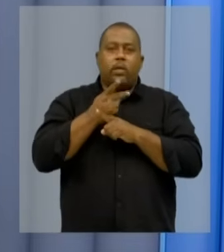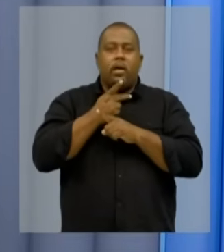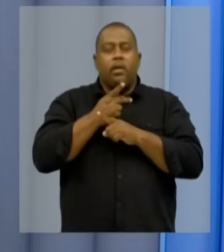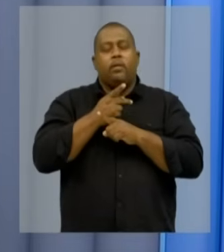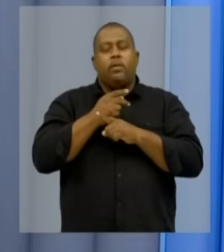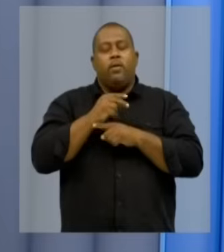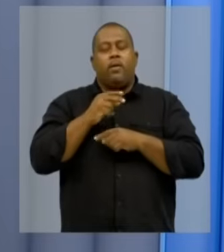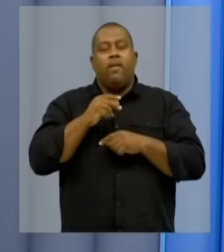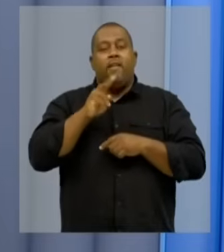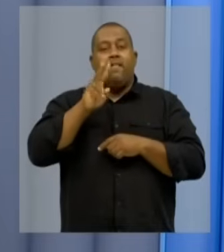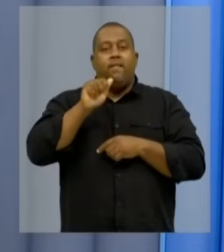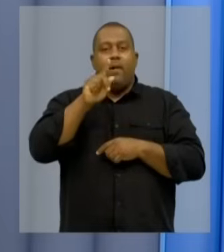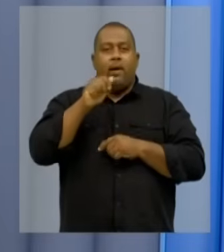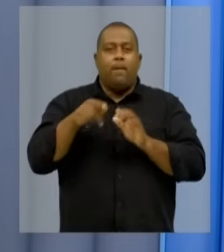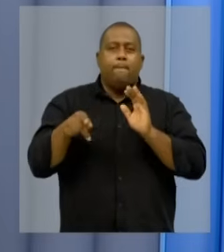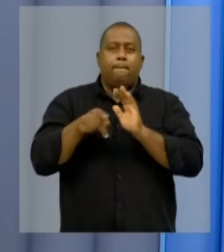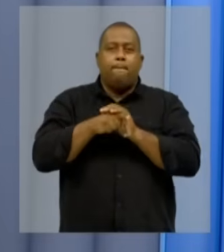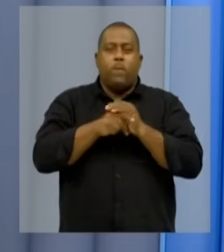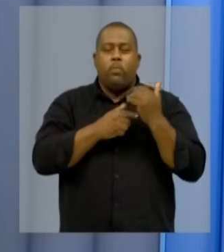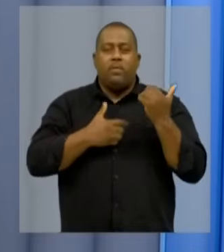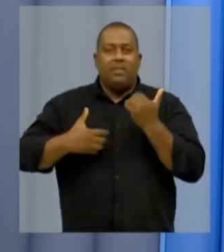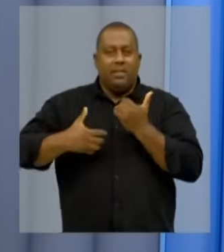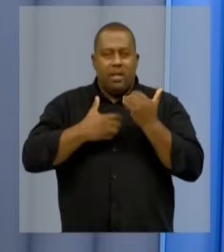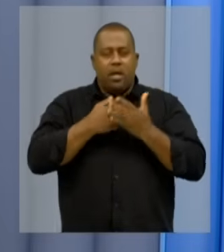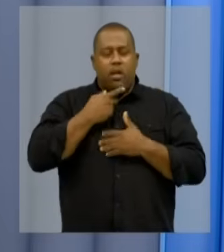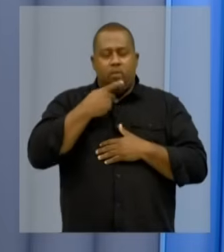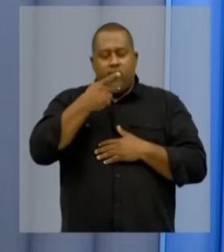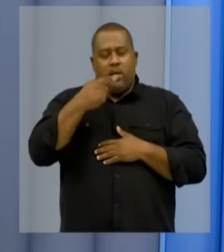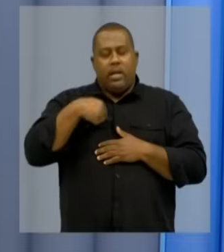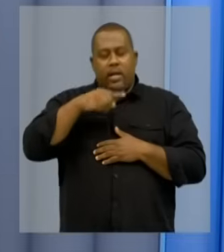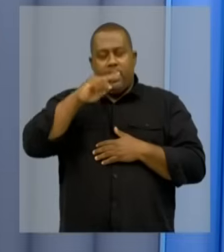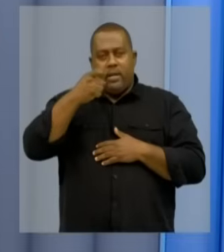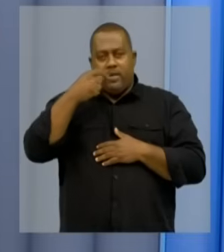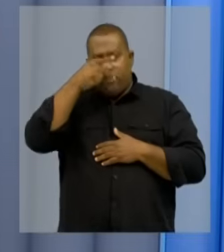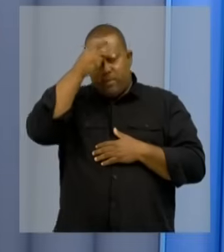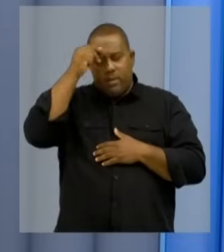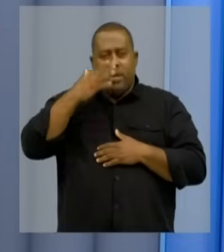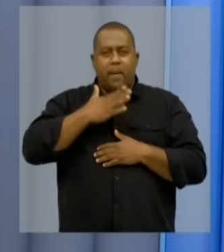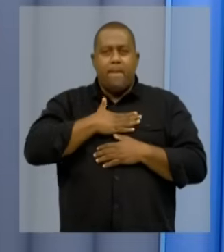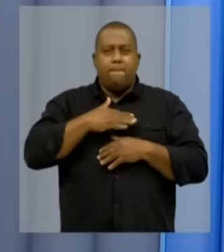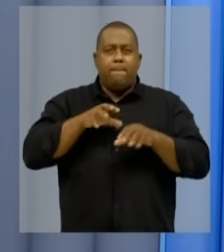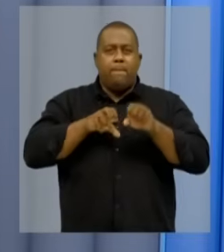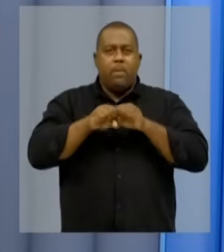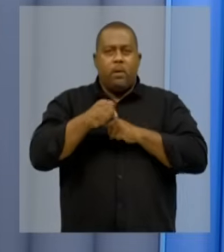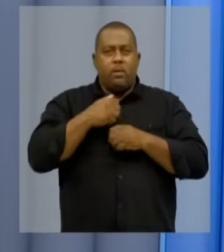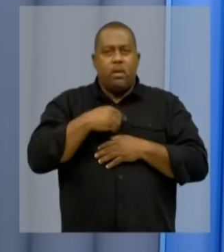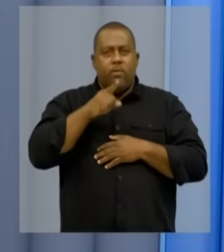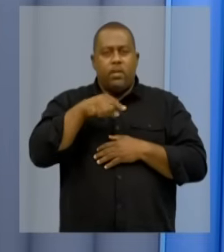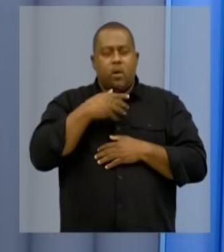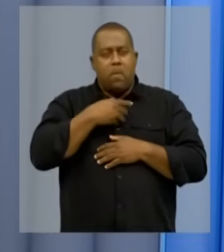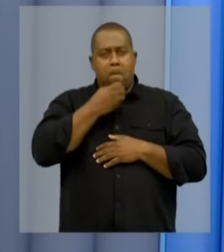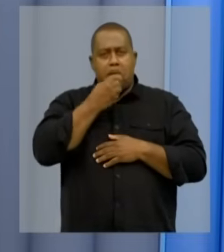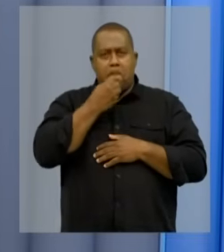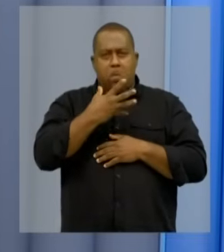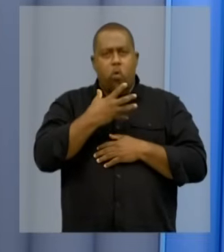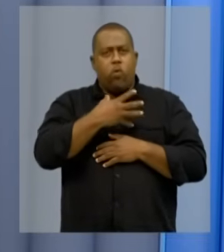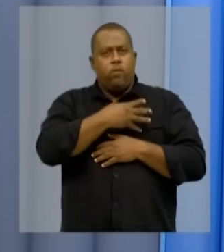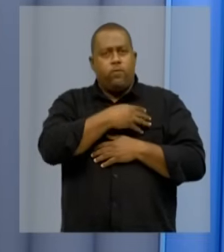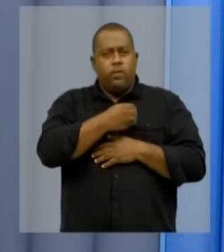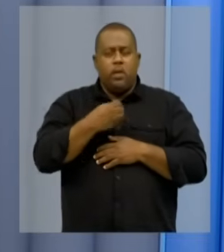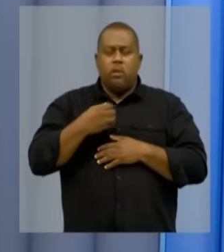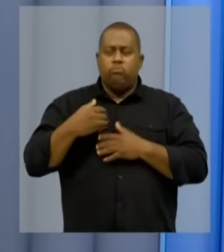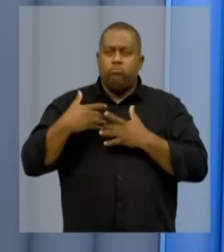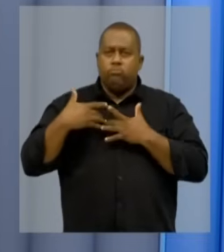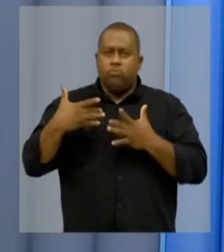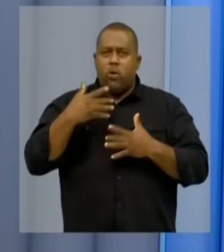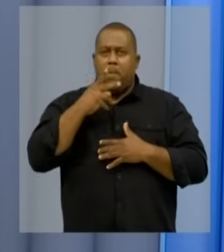eu quero dizer, ex-prefeito, que eu fui formado, a minha formação foi para ser um bom filho, para ser um bom pai,